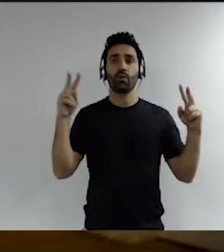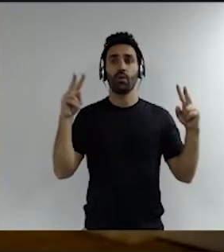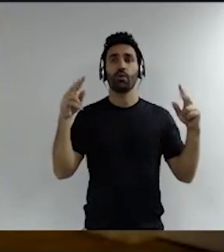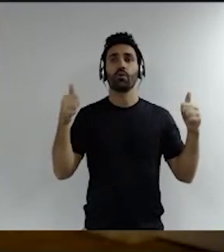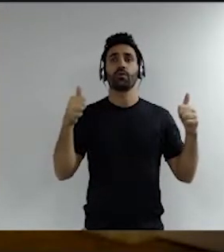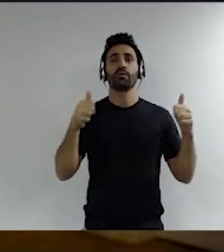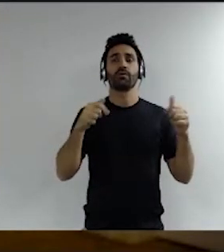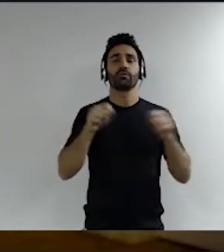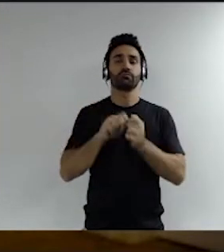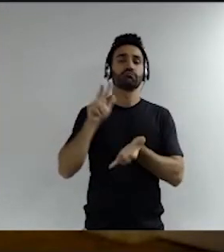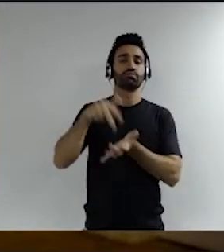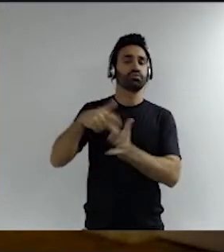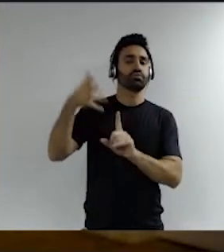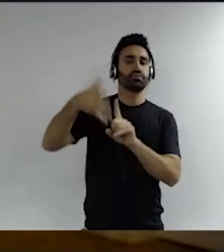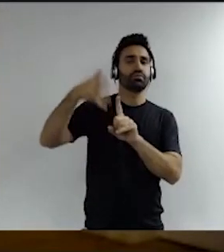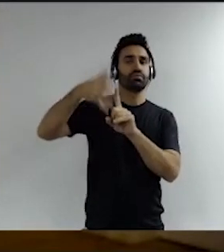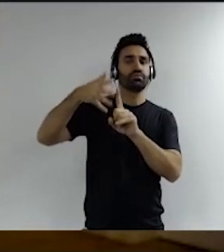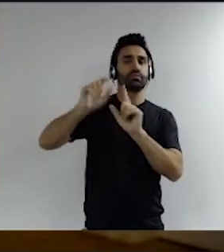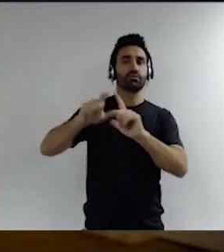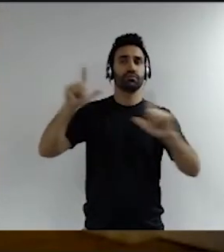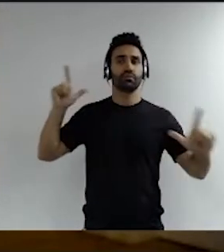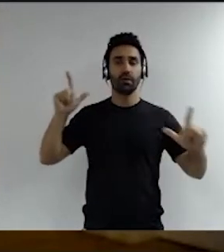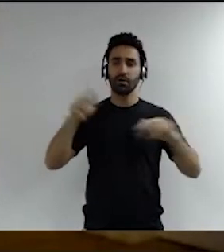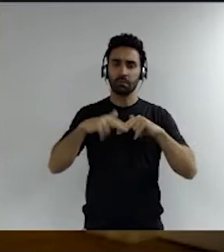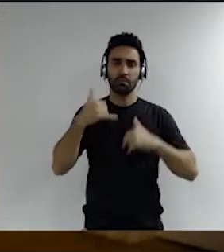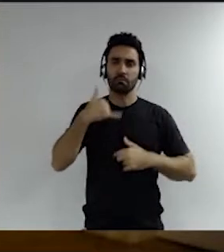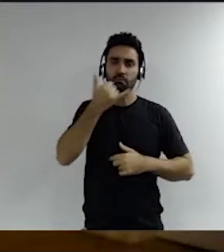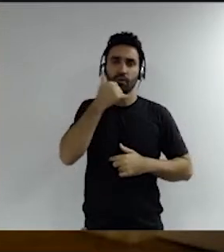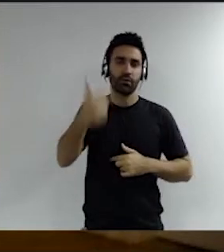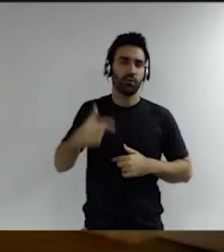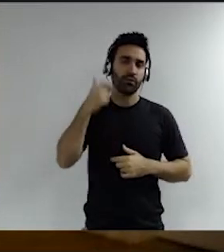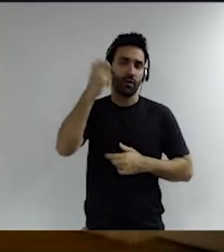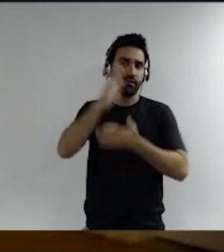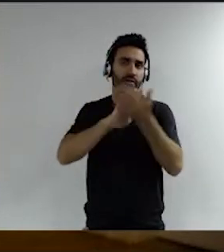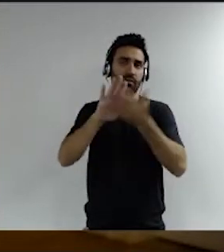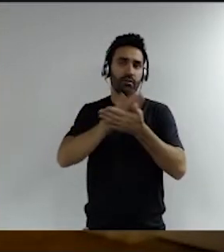sustentação oral. Não tenho vergonha de dizer.